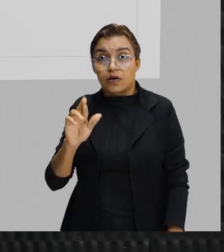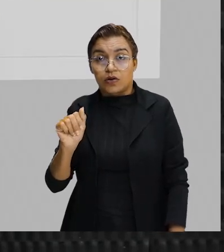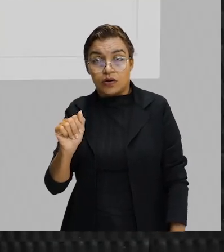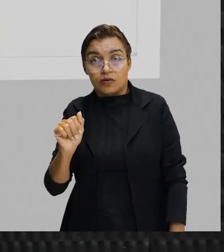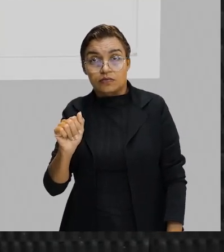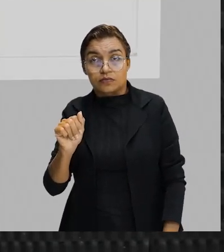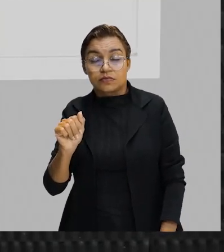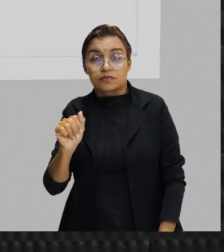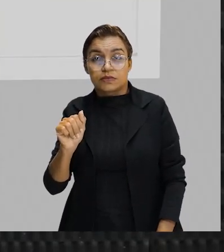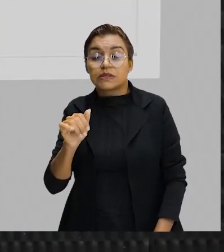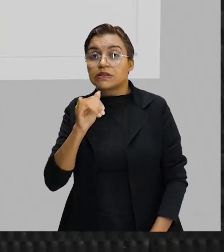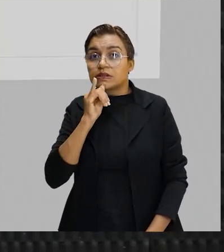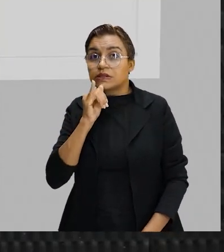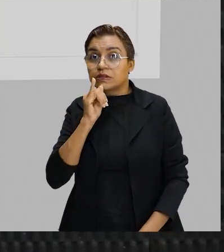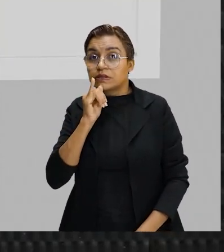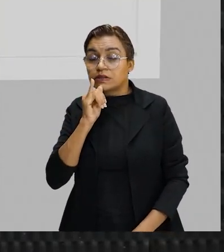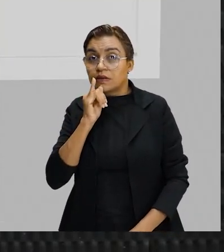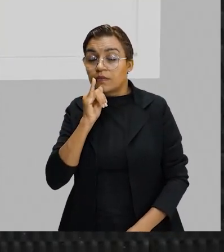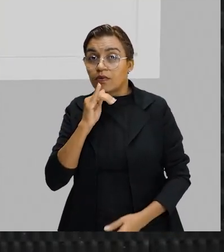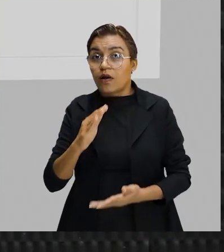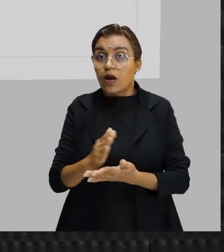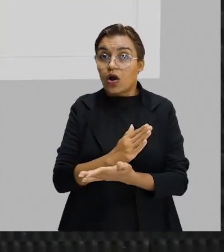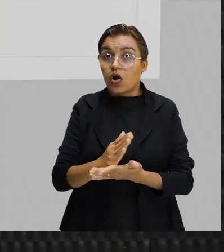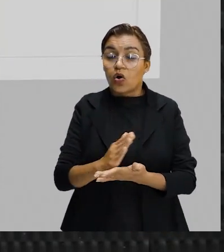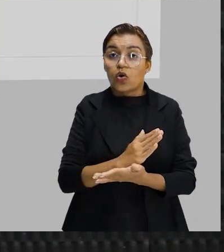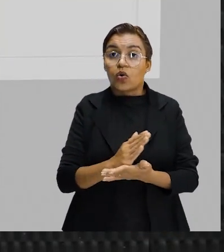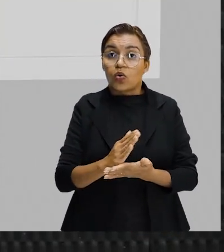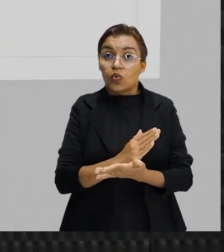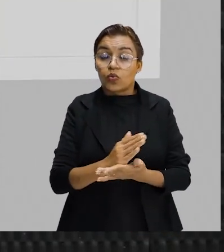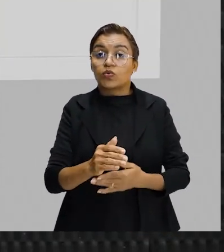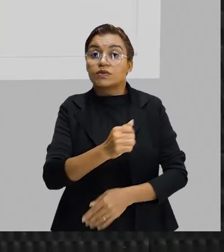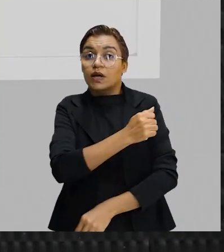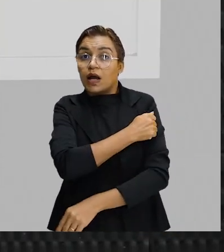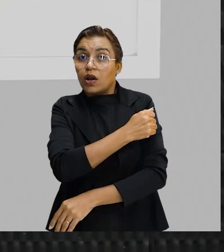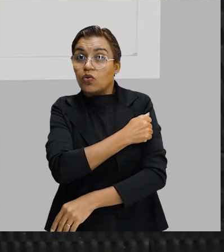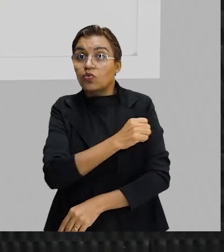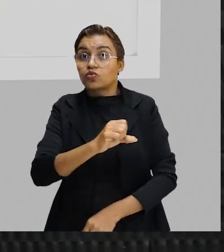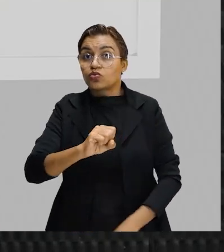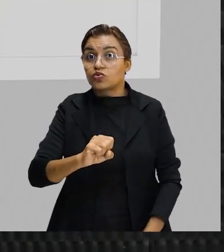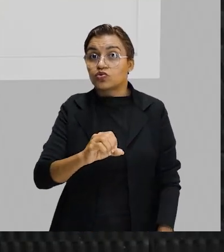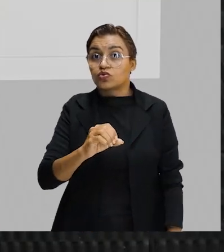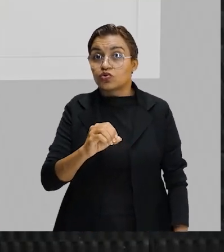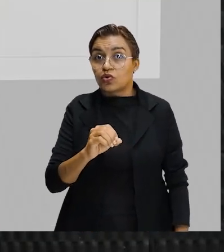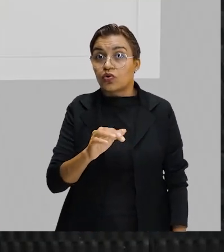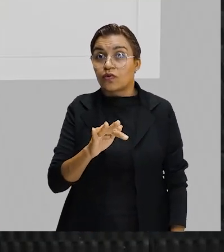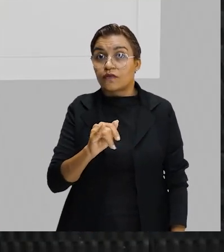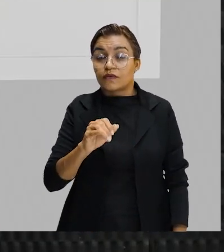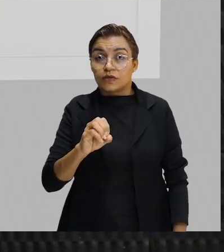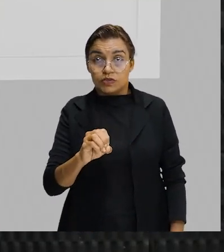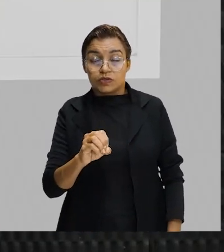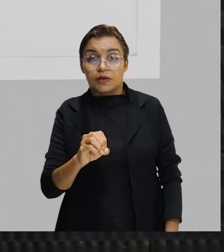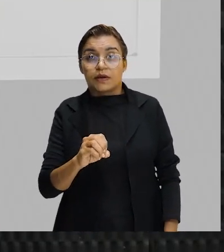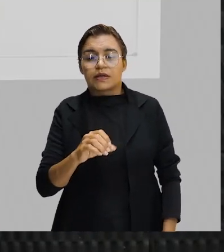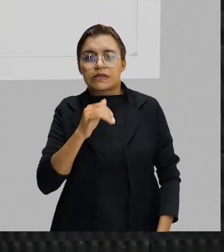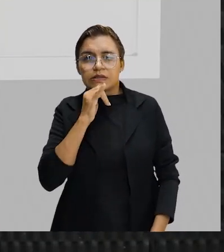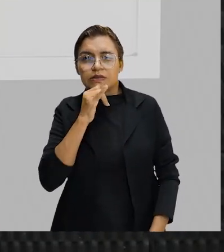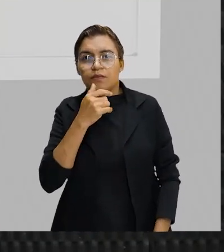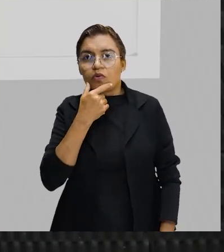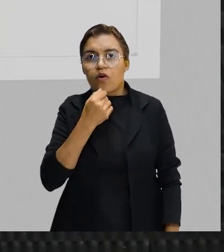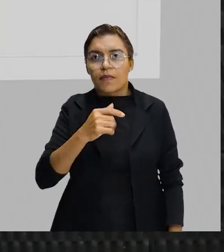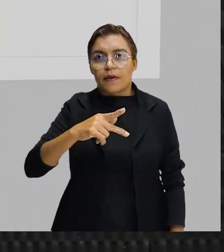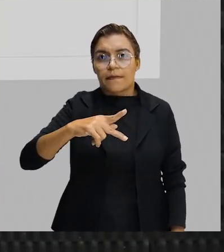atenienses foram alunos dos sofistas. Péricles foi um deles, por exemplo. Ele era casado com uma sofista, Aspásia, até,